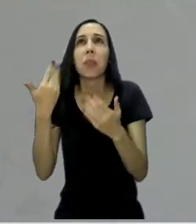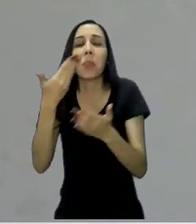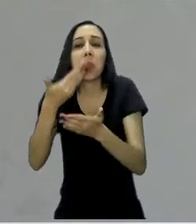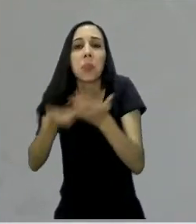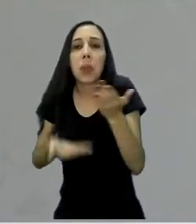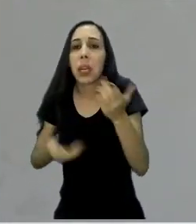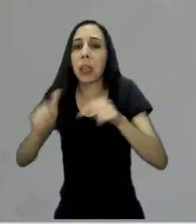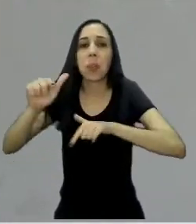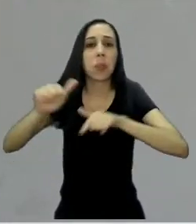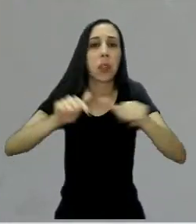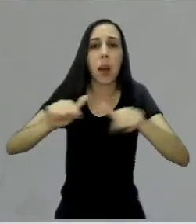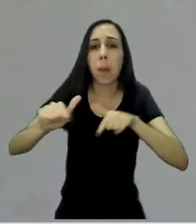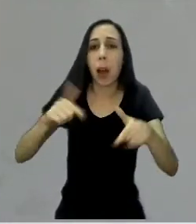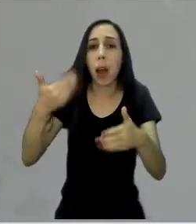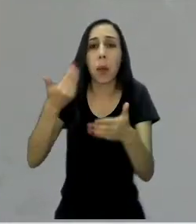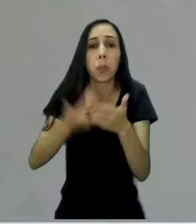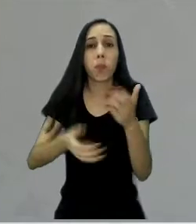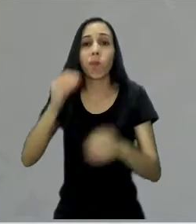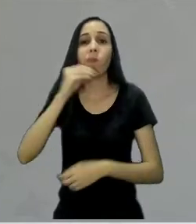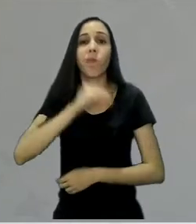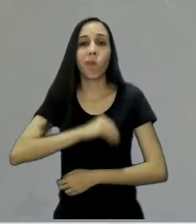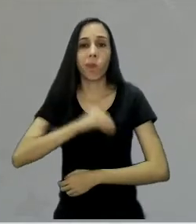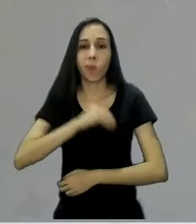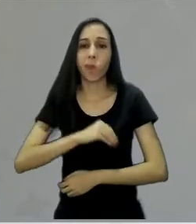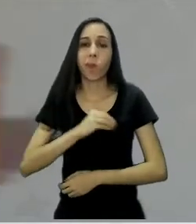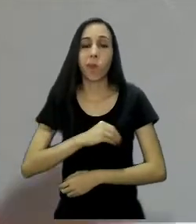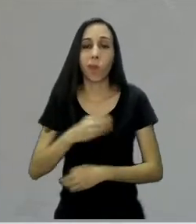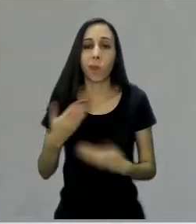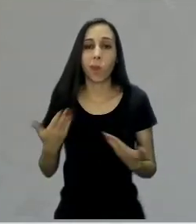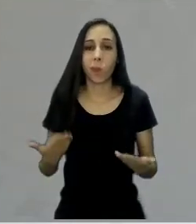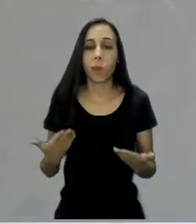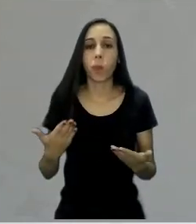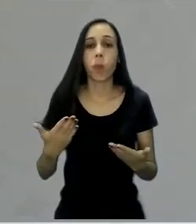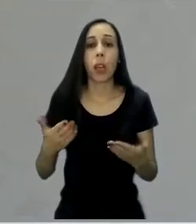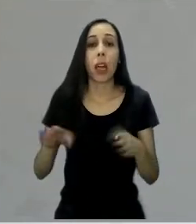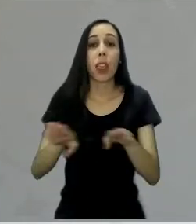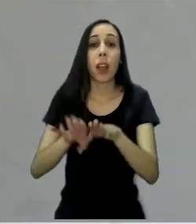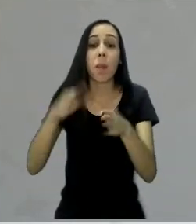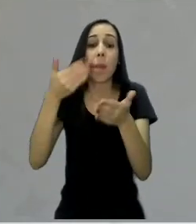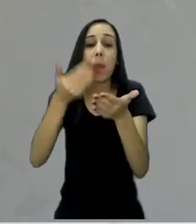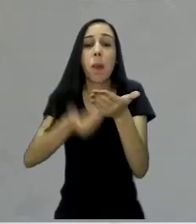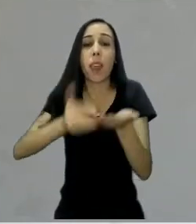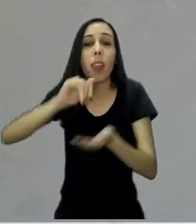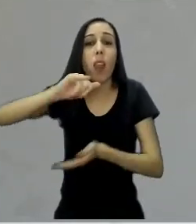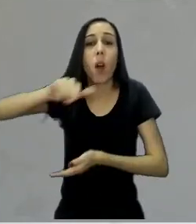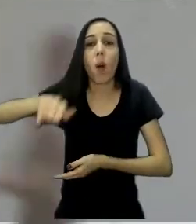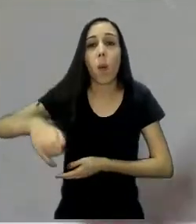emprego, perderam renda na família,